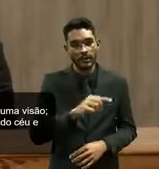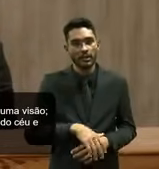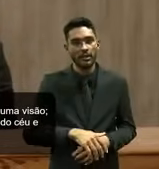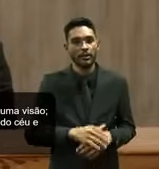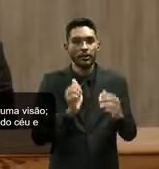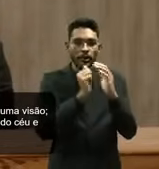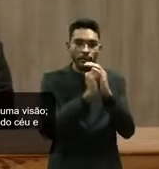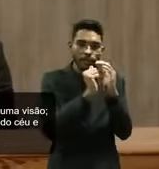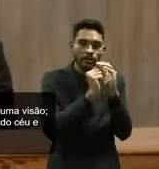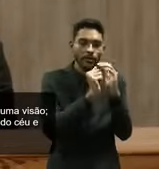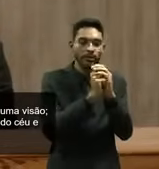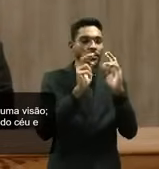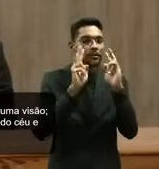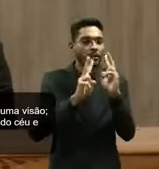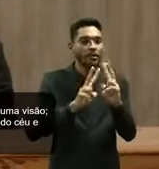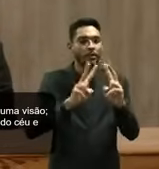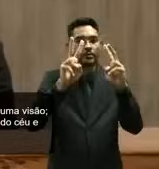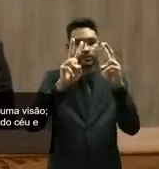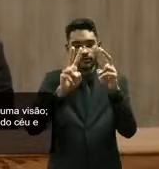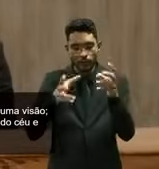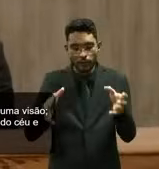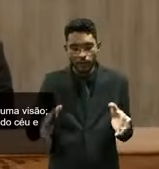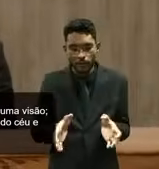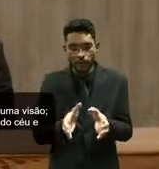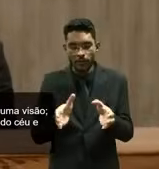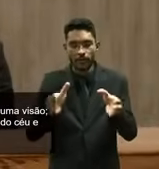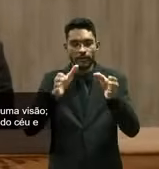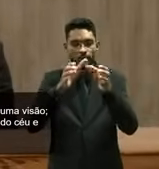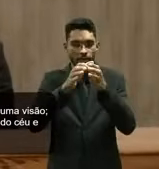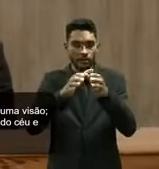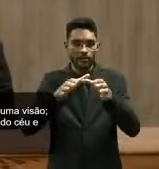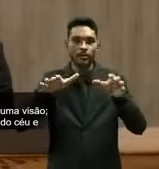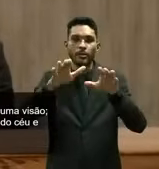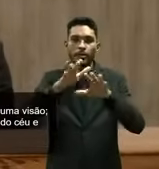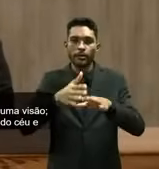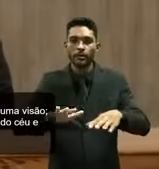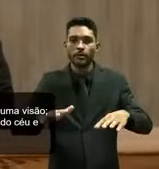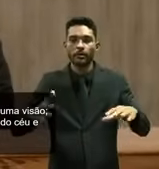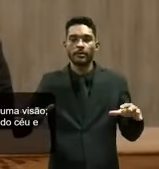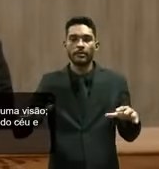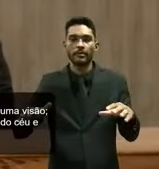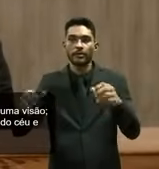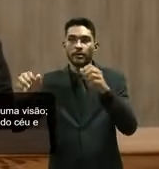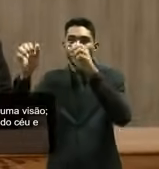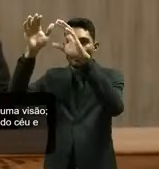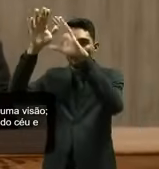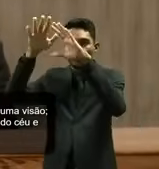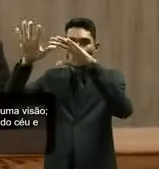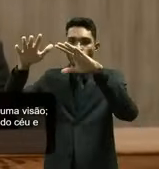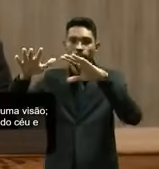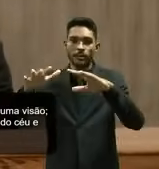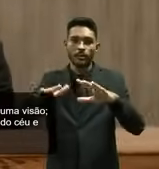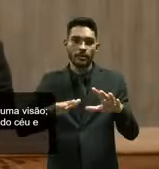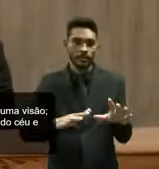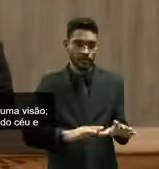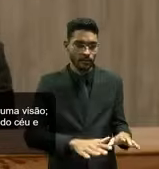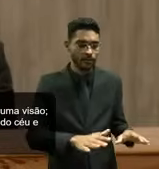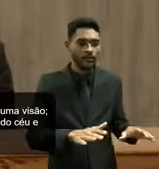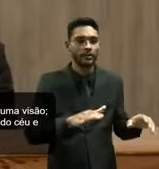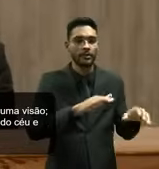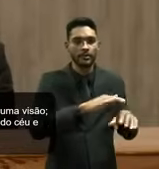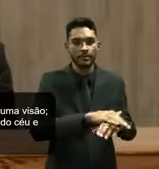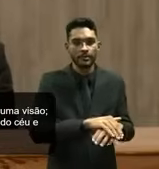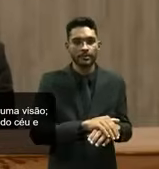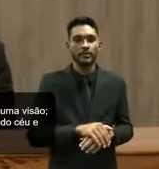vi via um vaso como um grande lençol que descia do céu e vinha até junto de mim e pondo nele